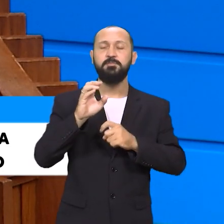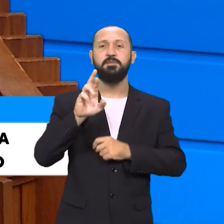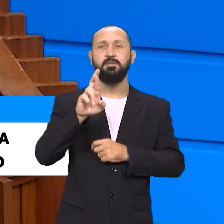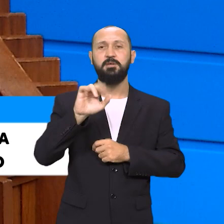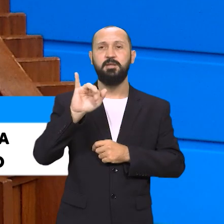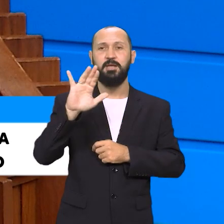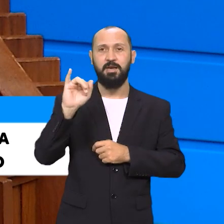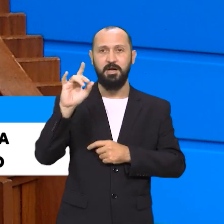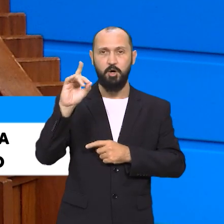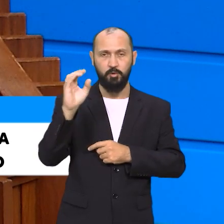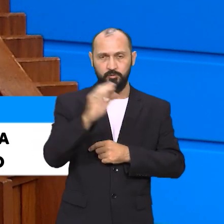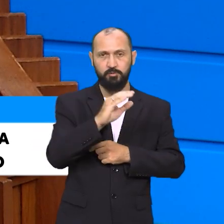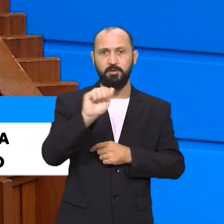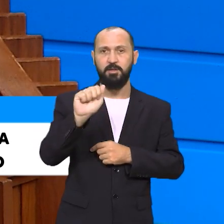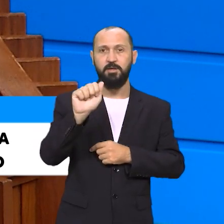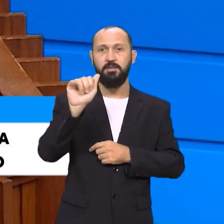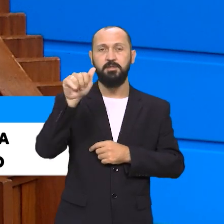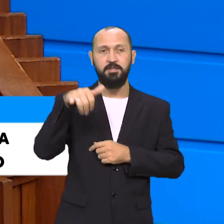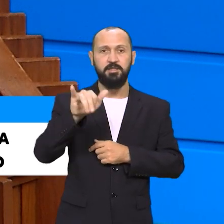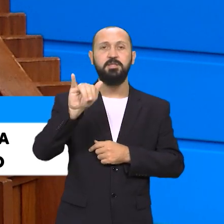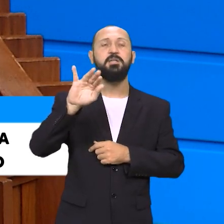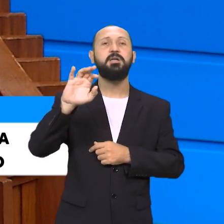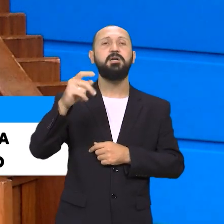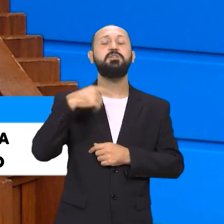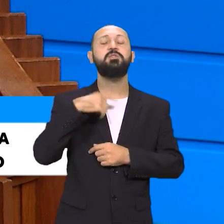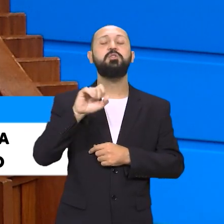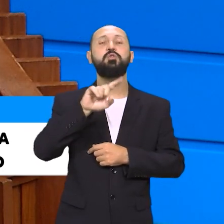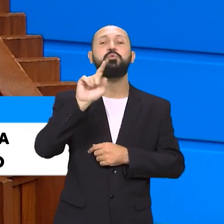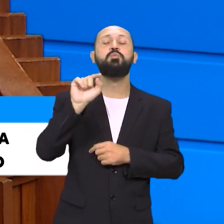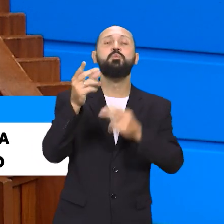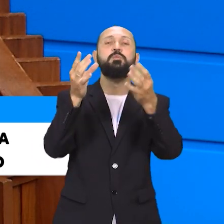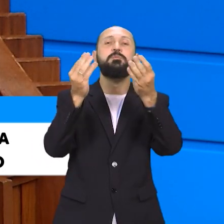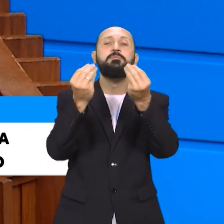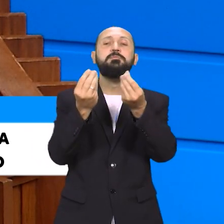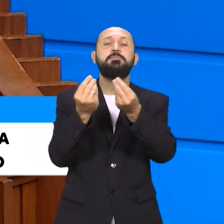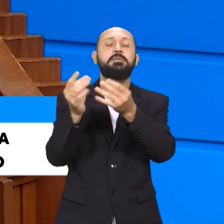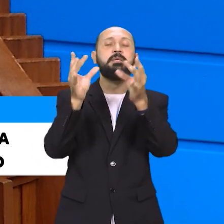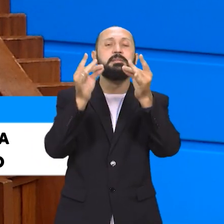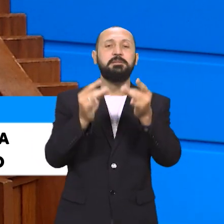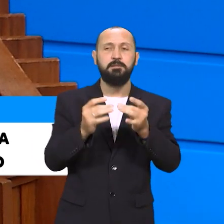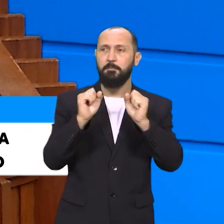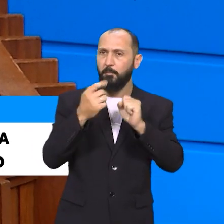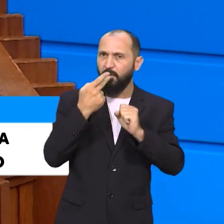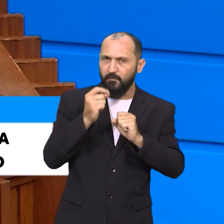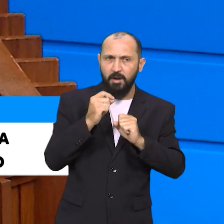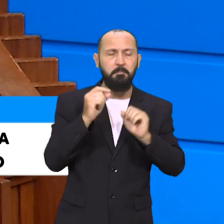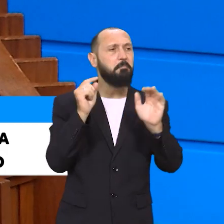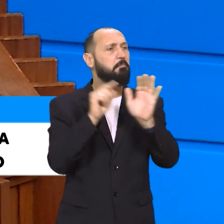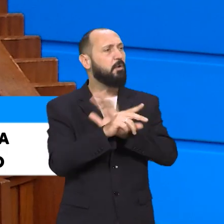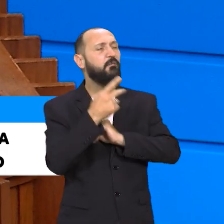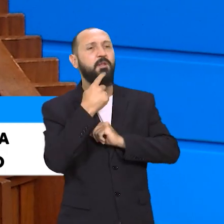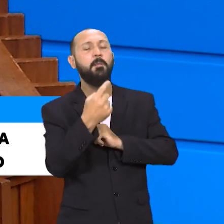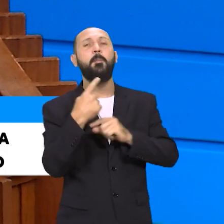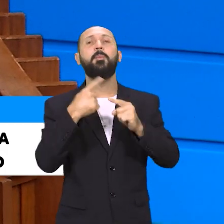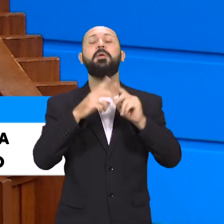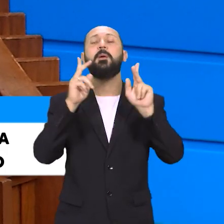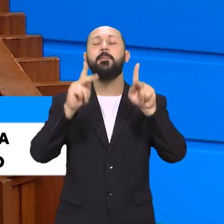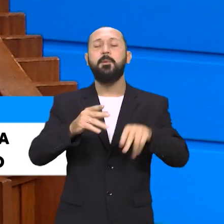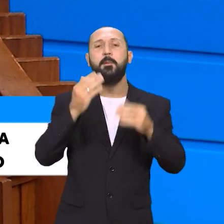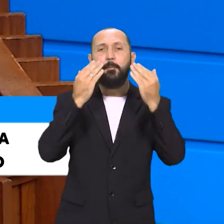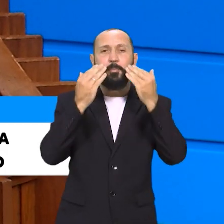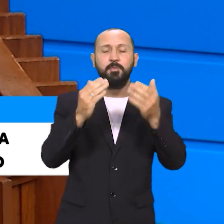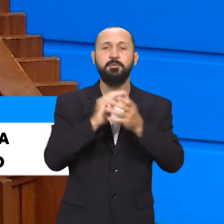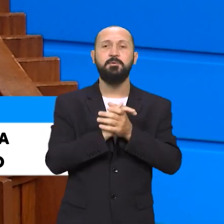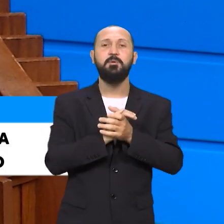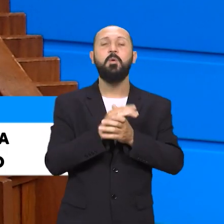Ricardo Hayashi, e um dos questionamentos que esse parlamentar fez, posso falar porque é